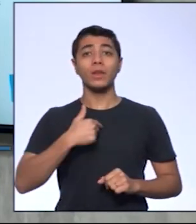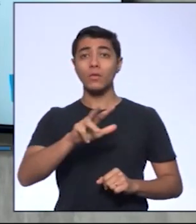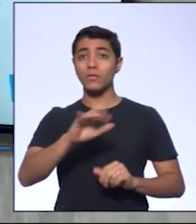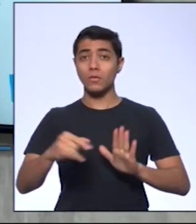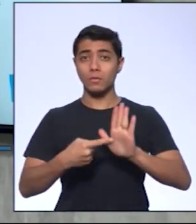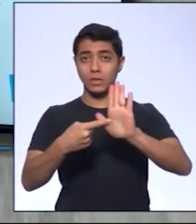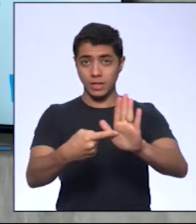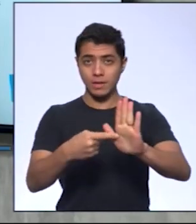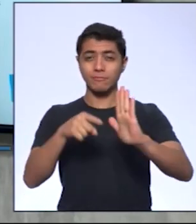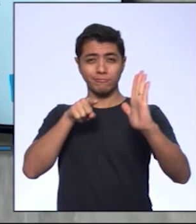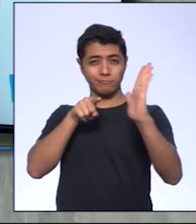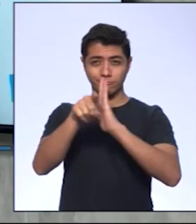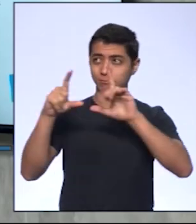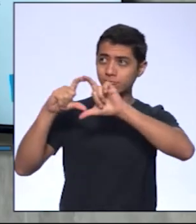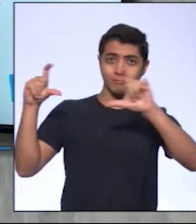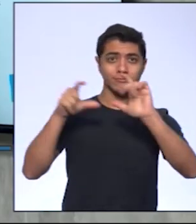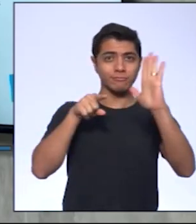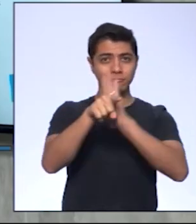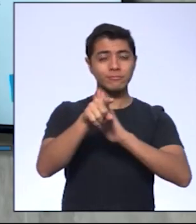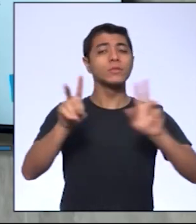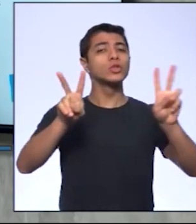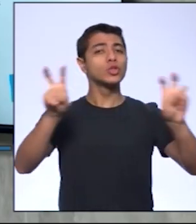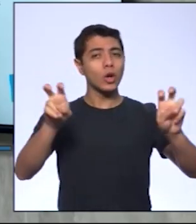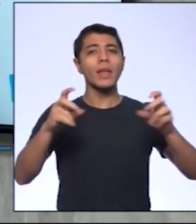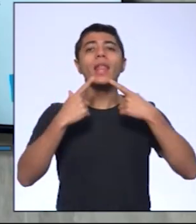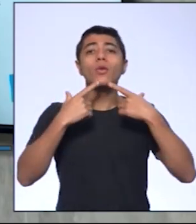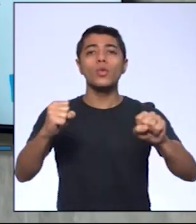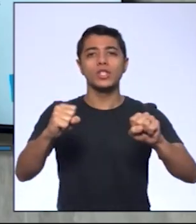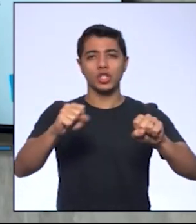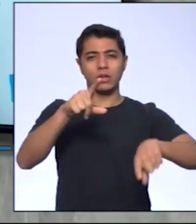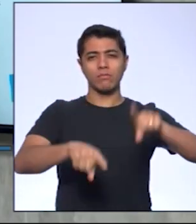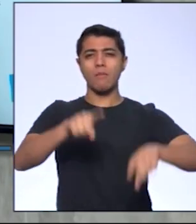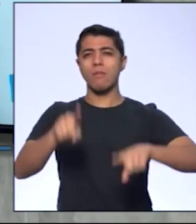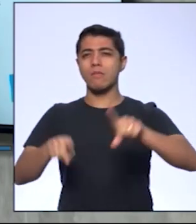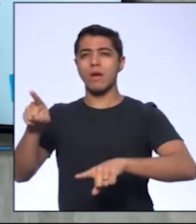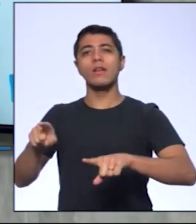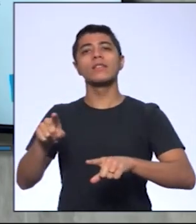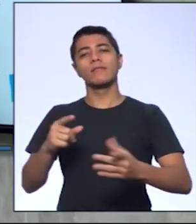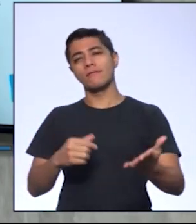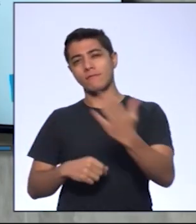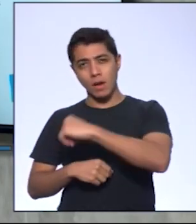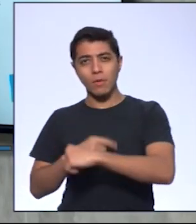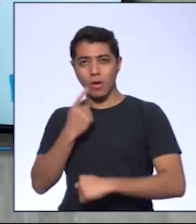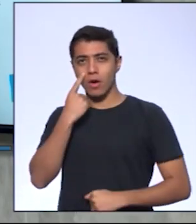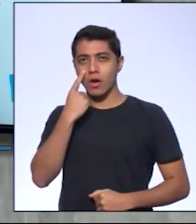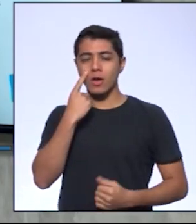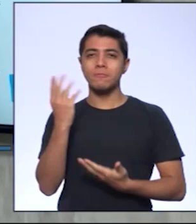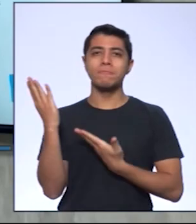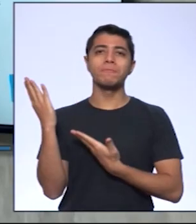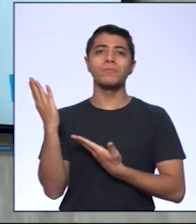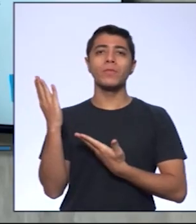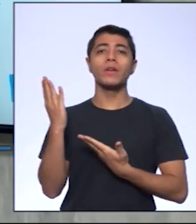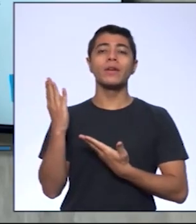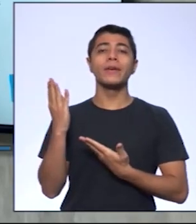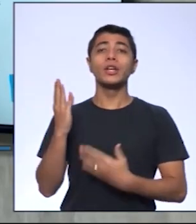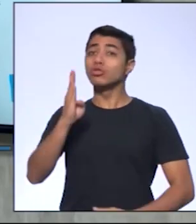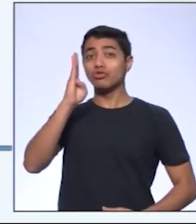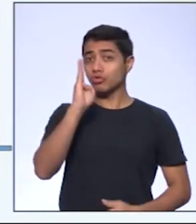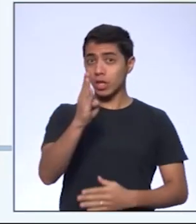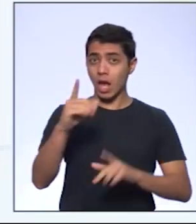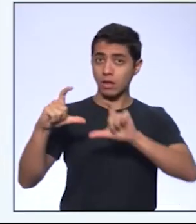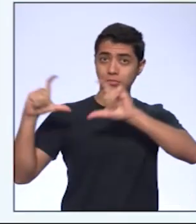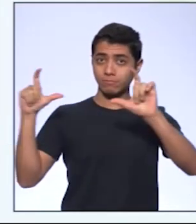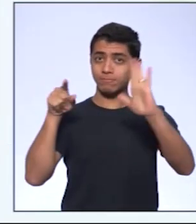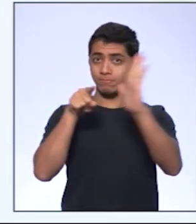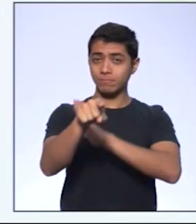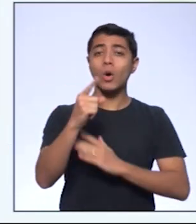ser o motivo da gente começar a conversar sobre a teoria dessa aula. Vamos lá? Olha isso. Vamos direto para a questão. Dá uma olhadinha aqui,